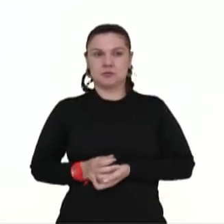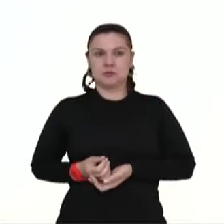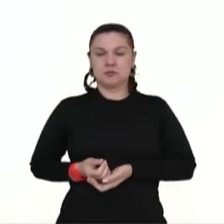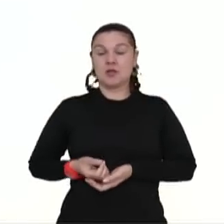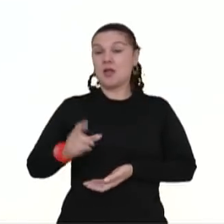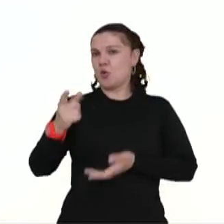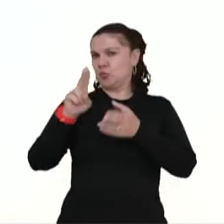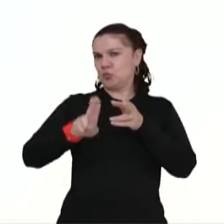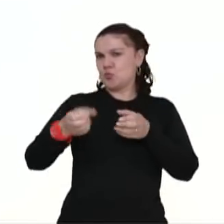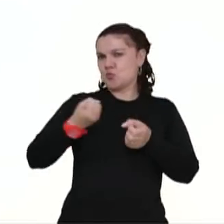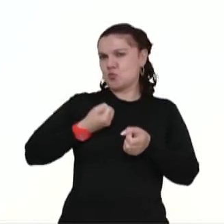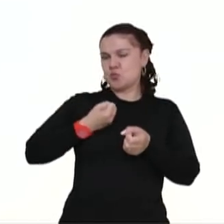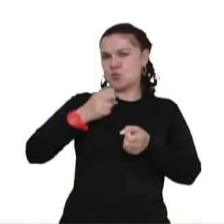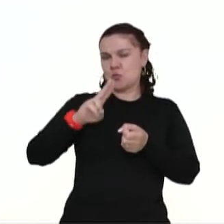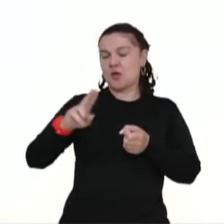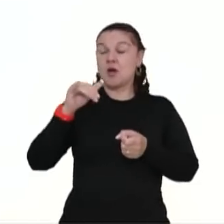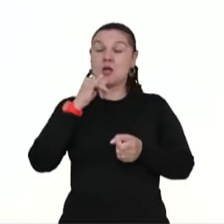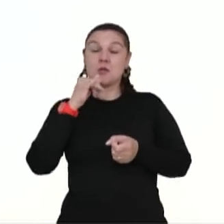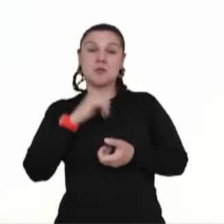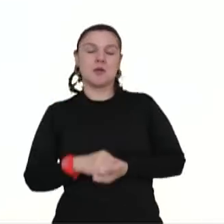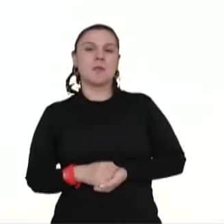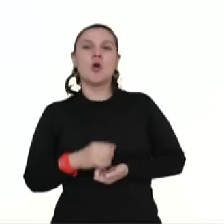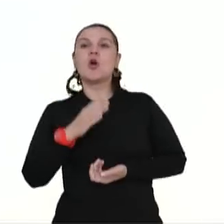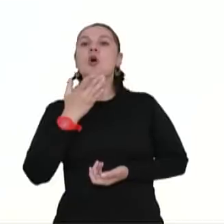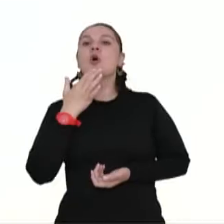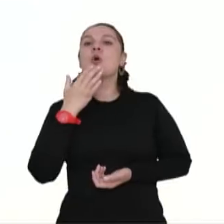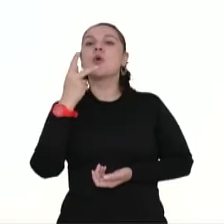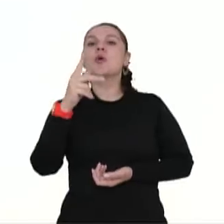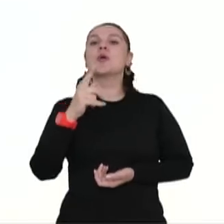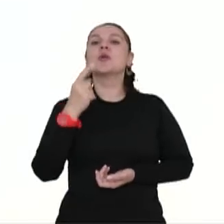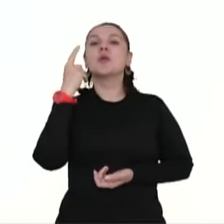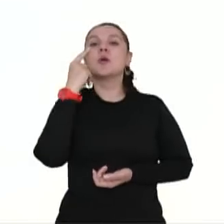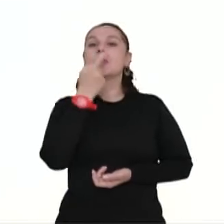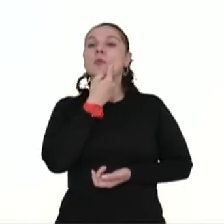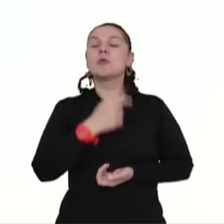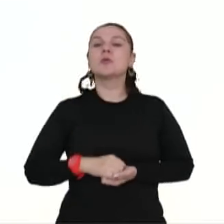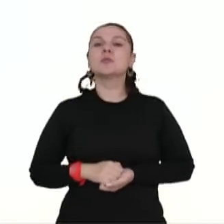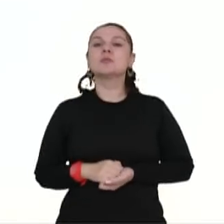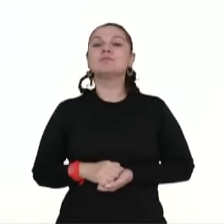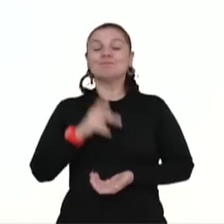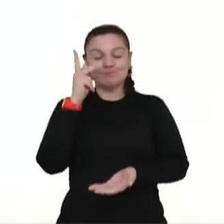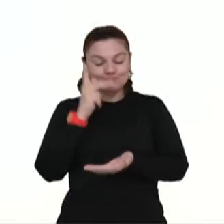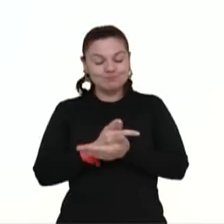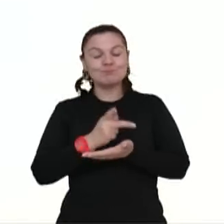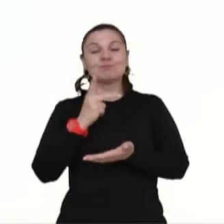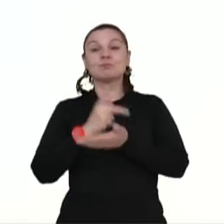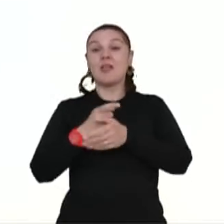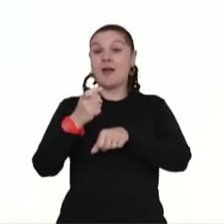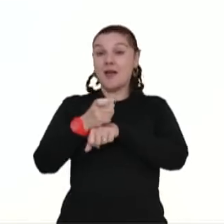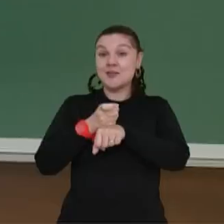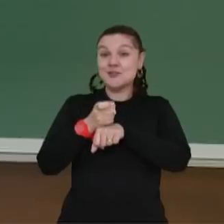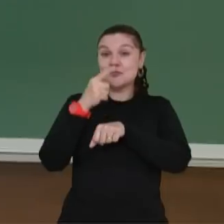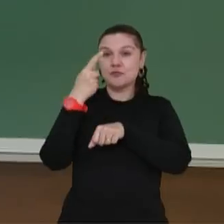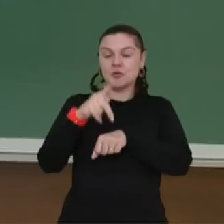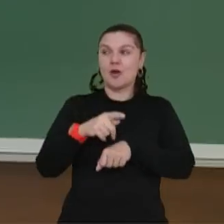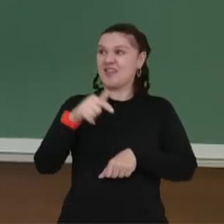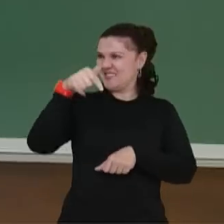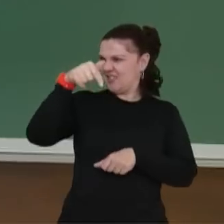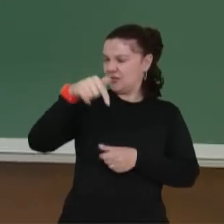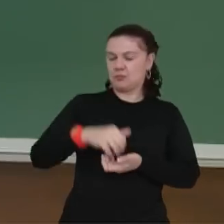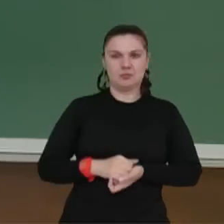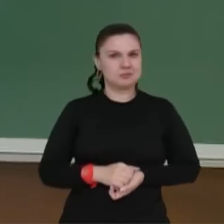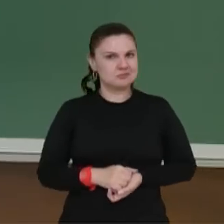números para descrever essas qualidades. Por exemplo, qual é a cor dos seus olhos? Esse exemplo é insistente, né? Ah, a cor dos meus olhos é 7.